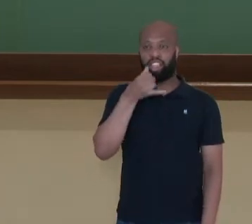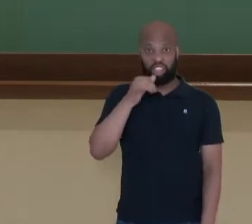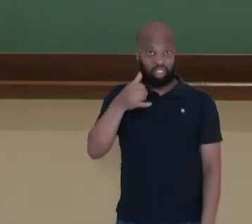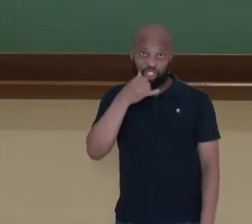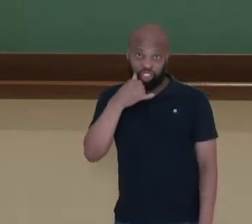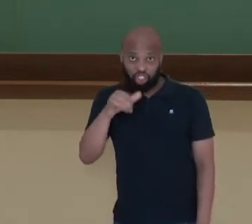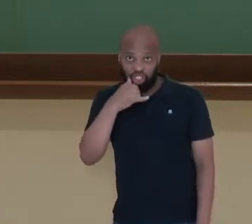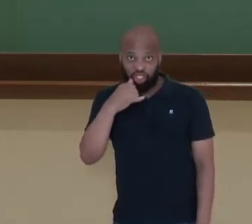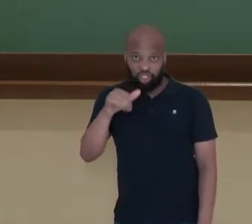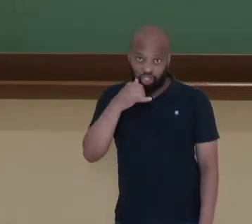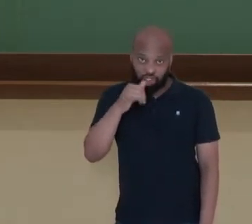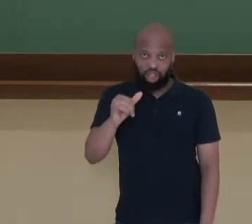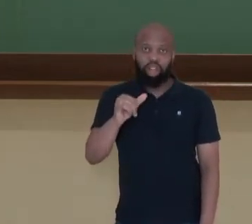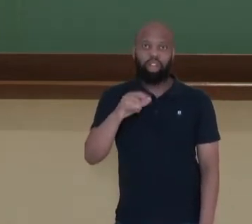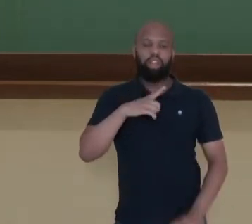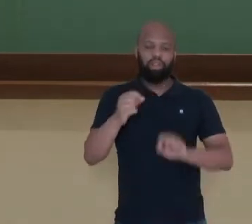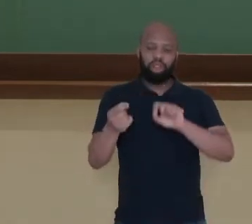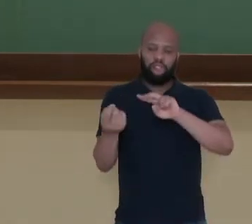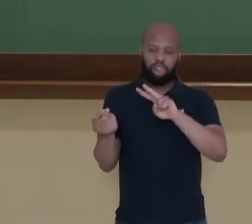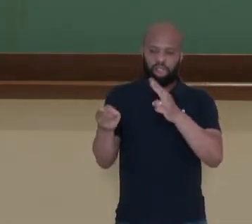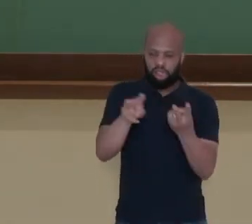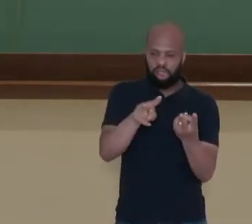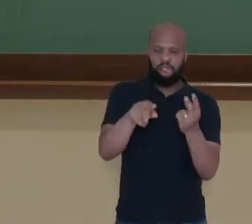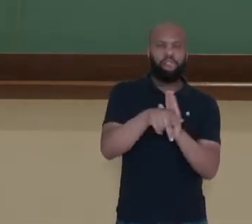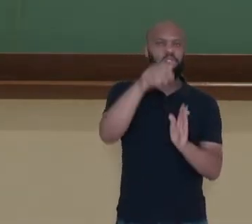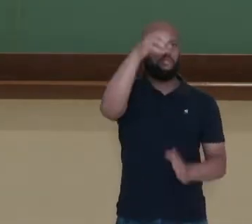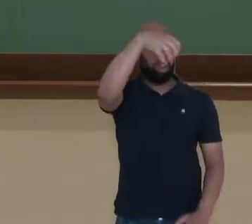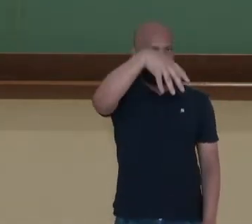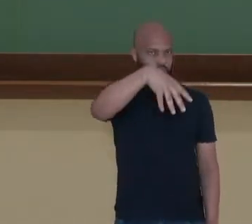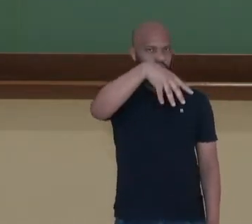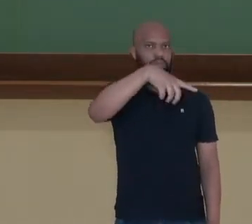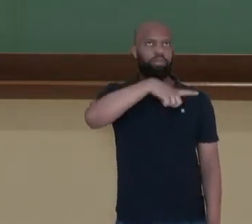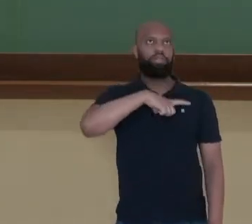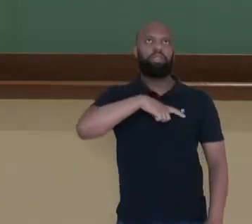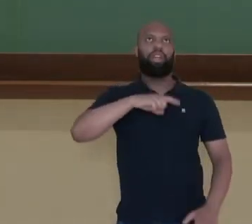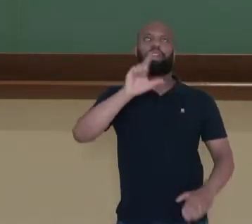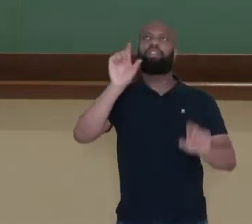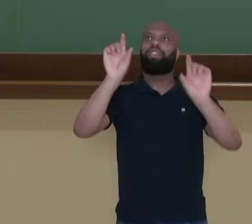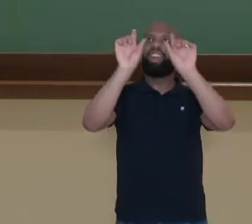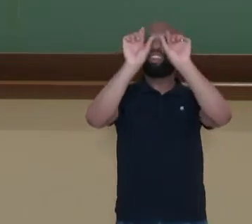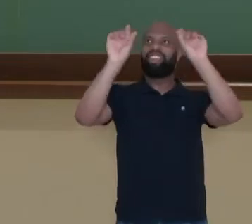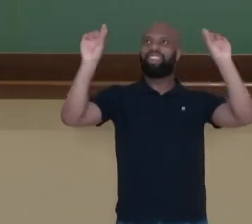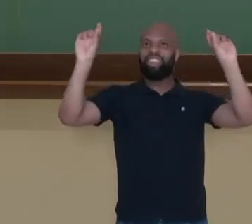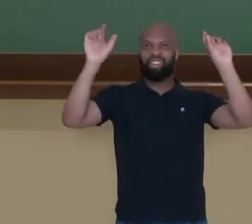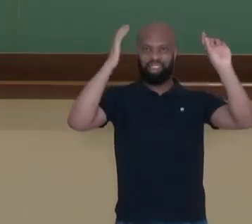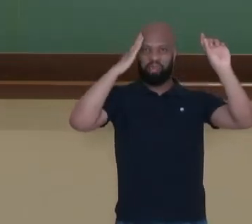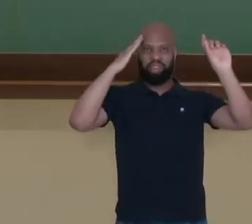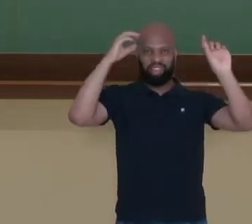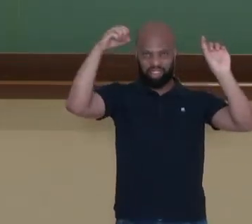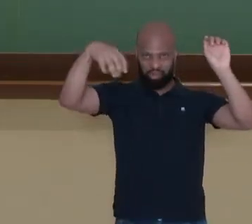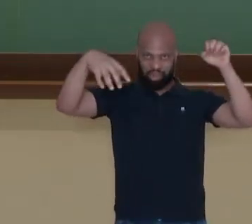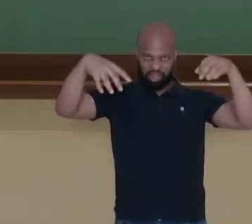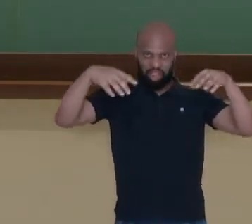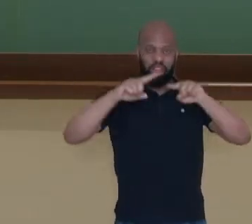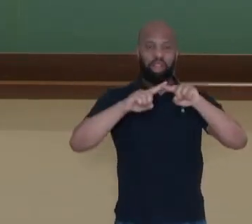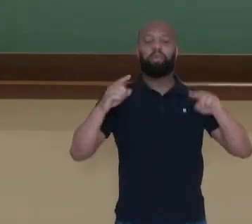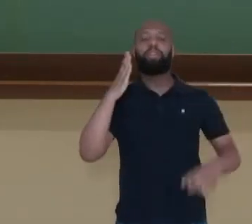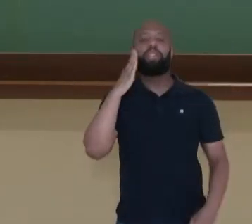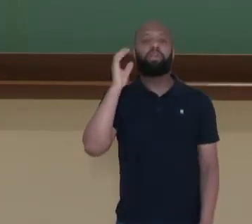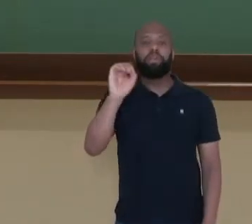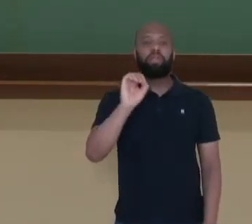ela é convertida em luz, por exemplo, pelas lâmpadas de LED e tudo mais, mas nós sabemos que essa luz ela